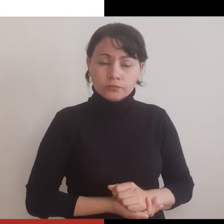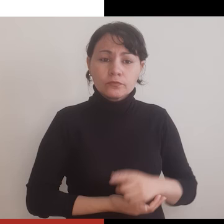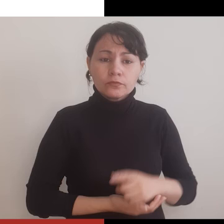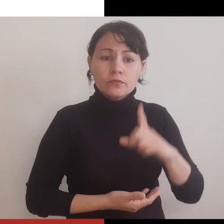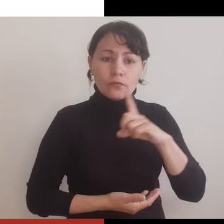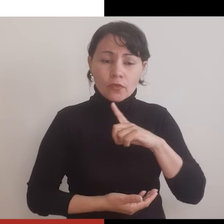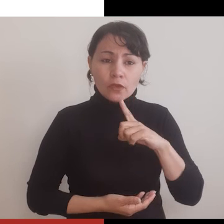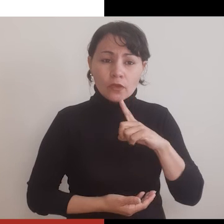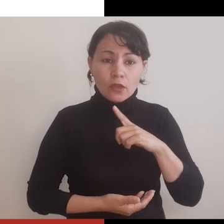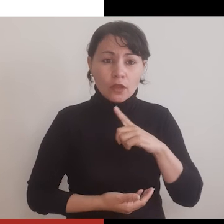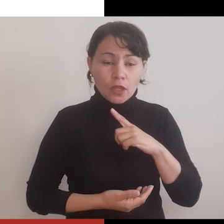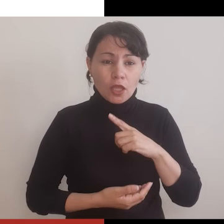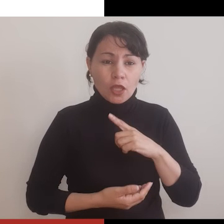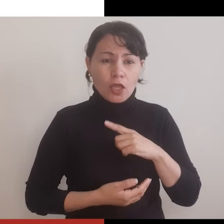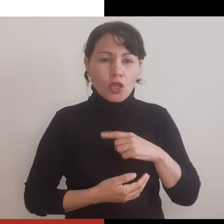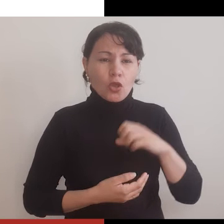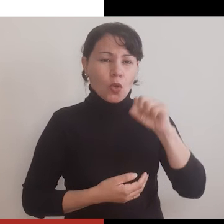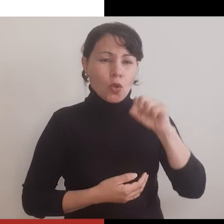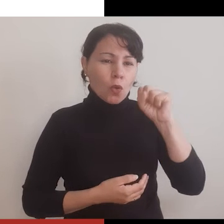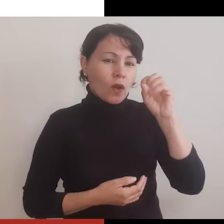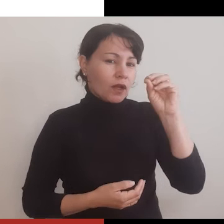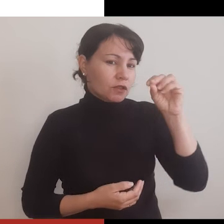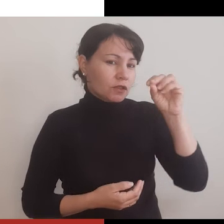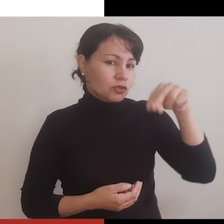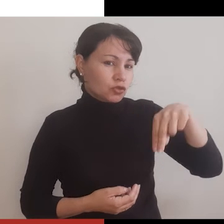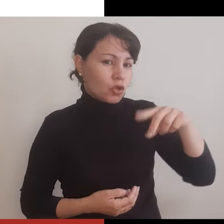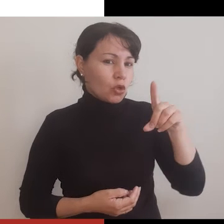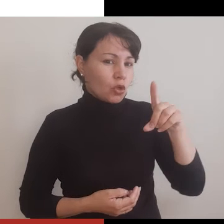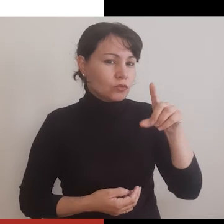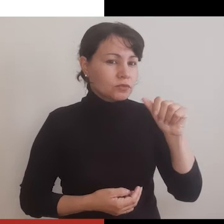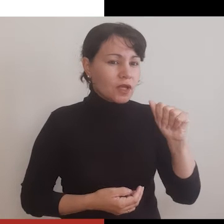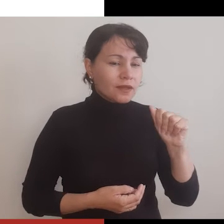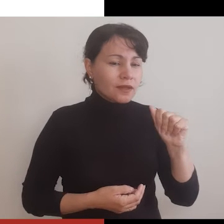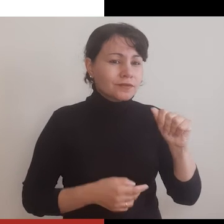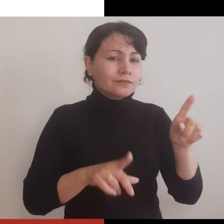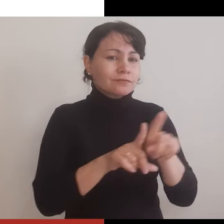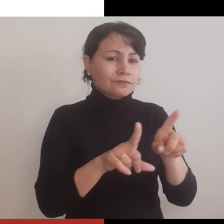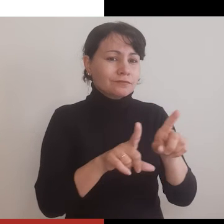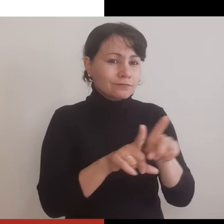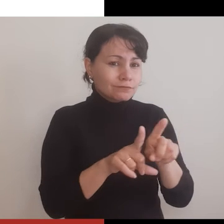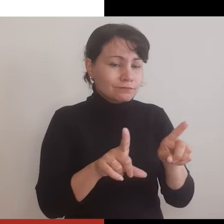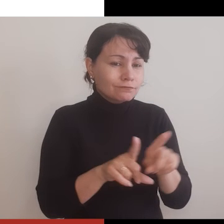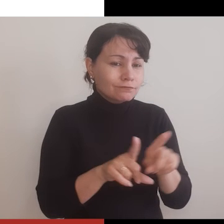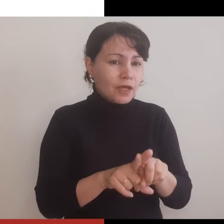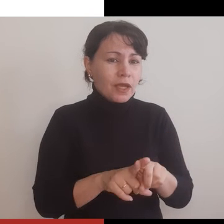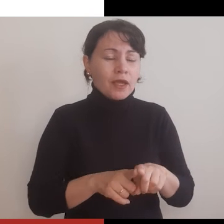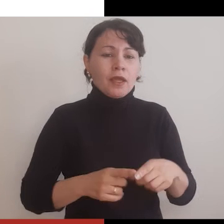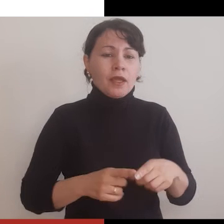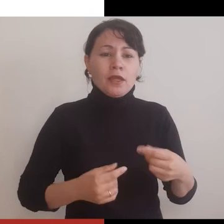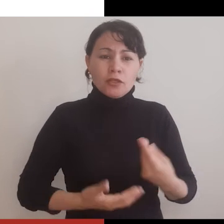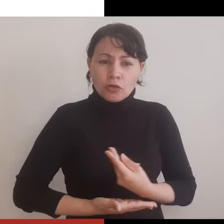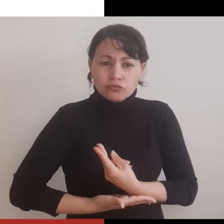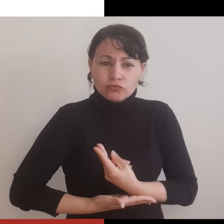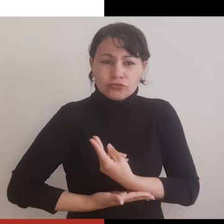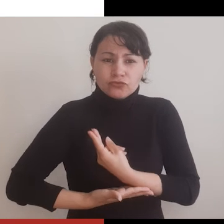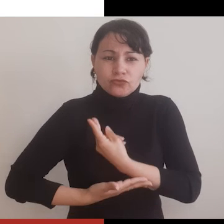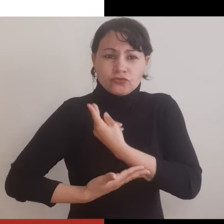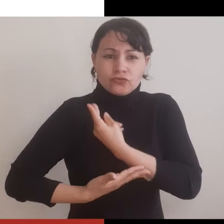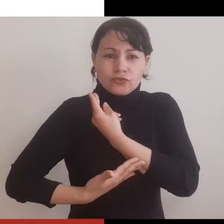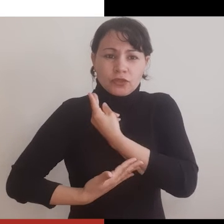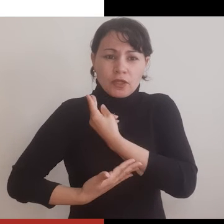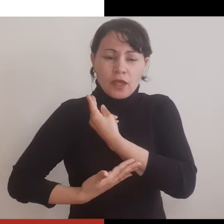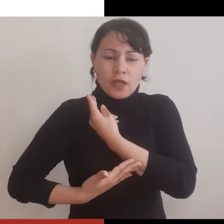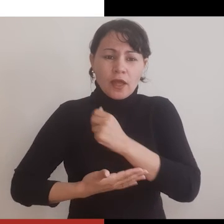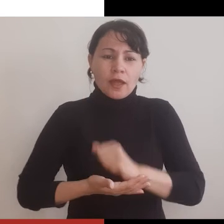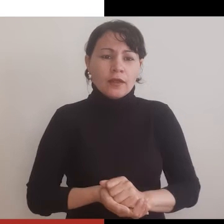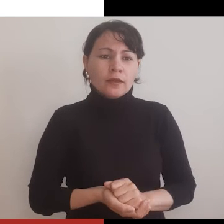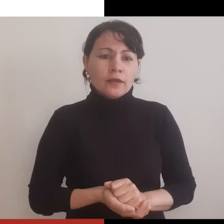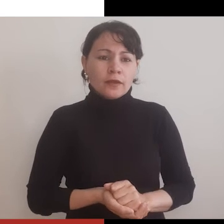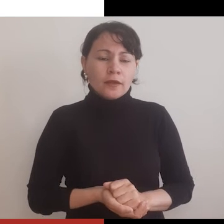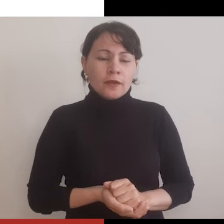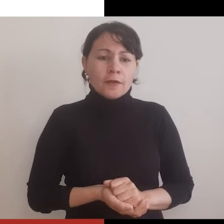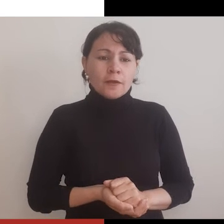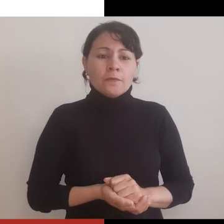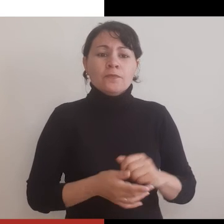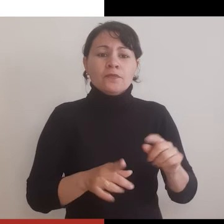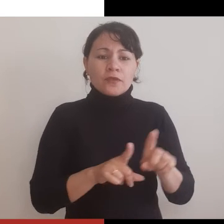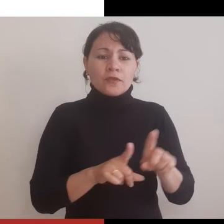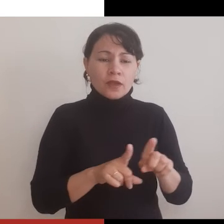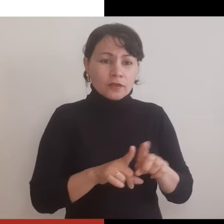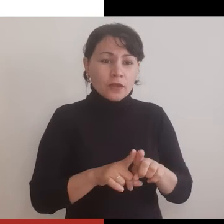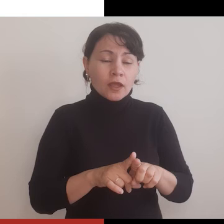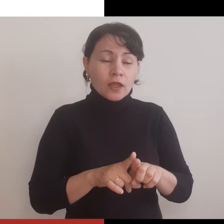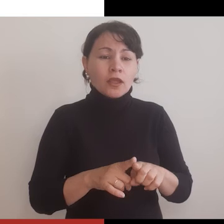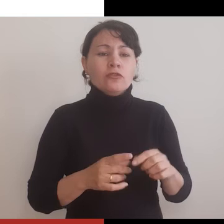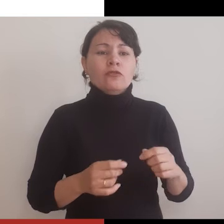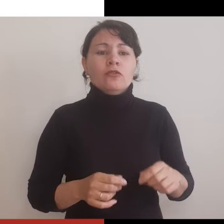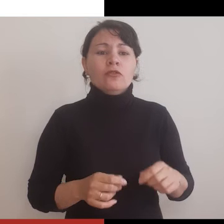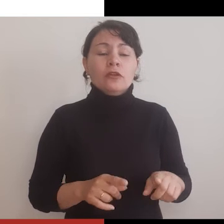Tenho as sondas, né, a sonda Foley, que é um catéter vesical de demora. Tenho a